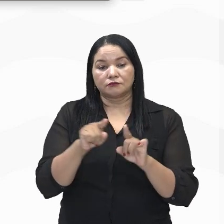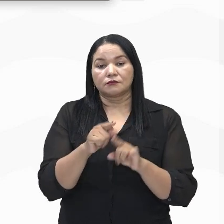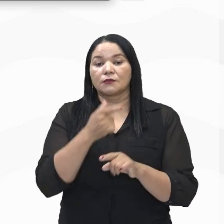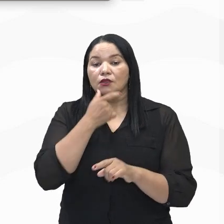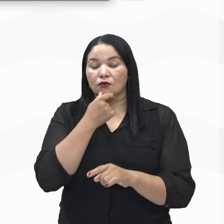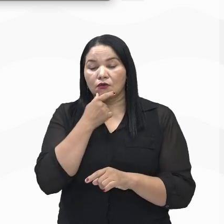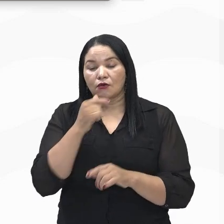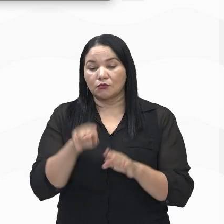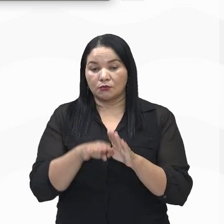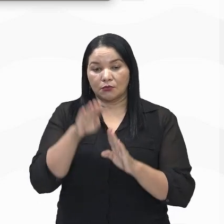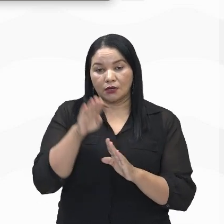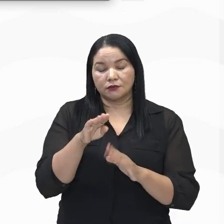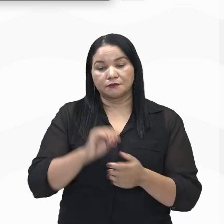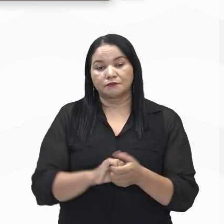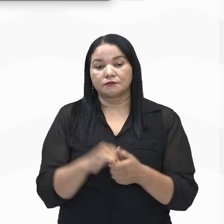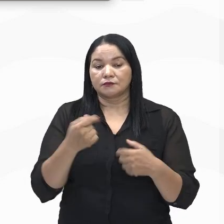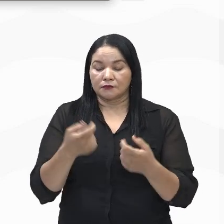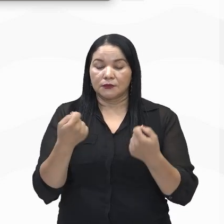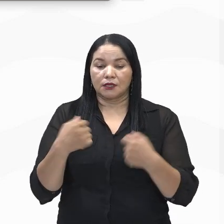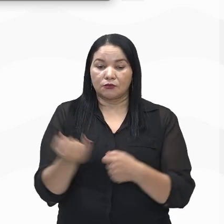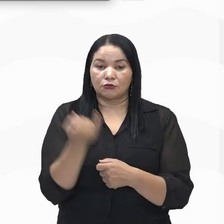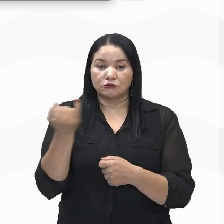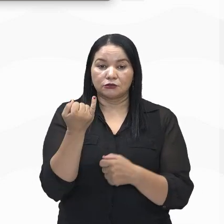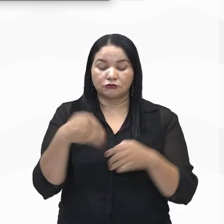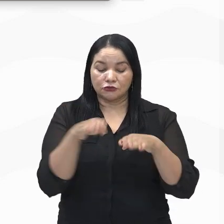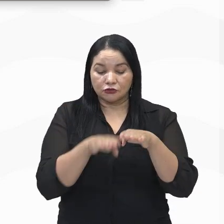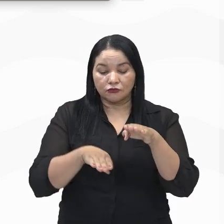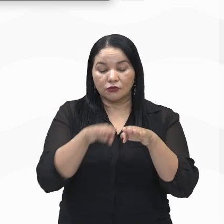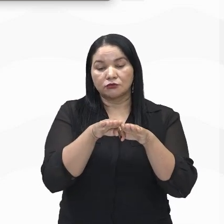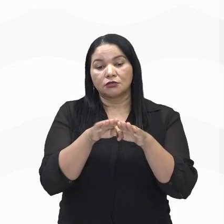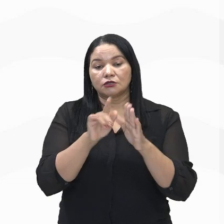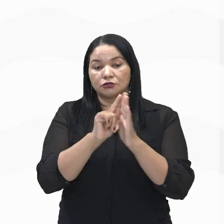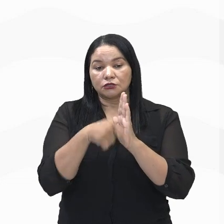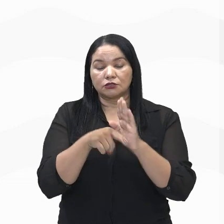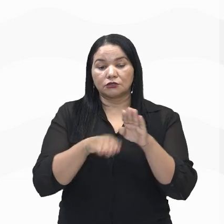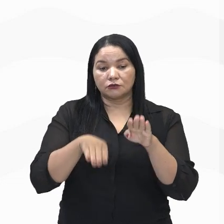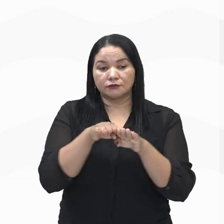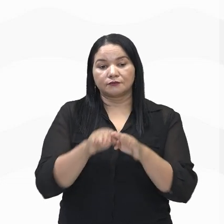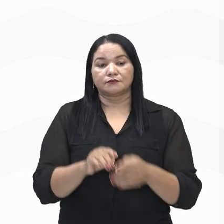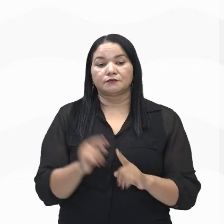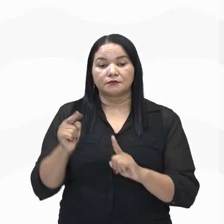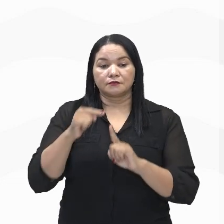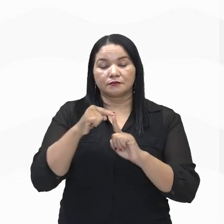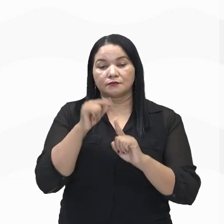essa igualdade de gênero. Vamos ver quais são as metas dessa ODS, dê uma olhada.